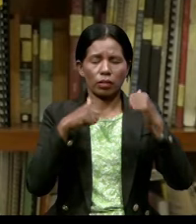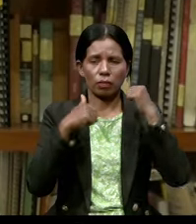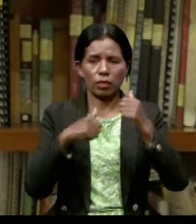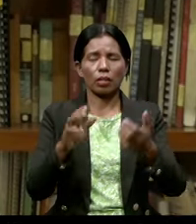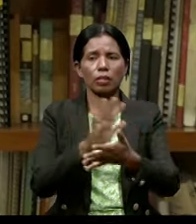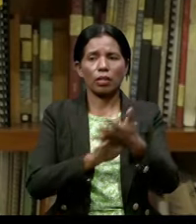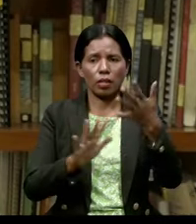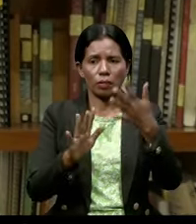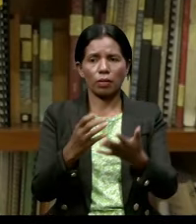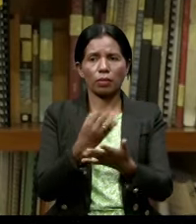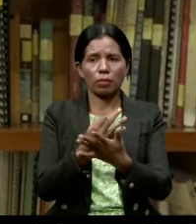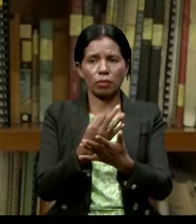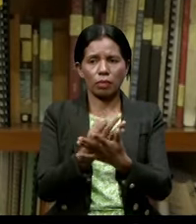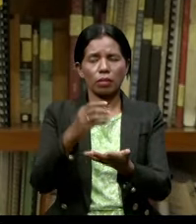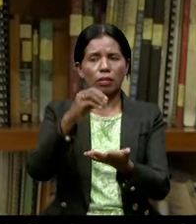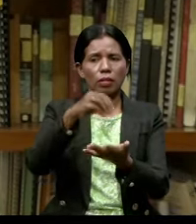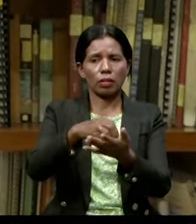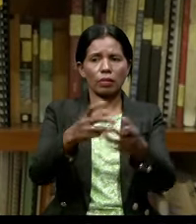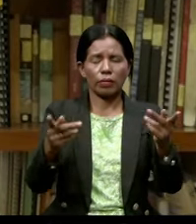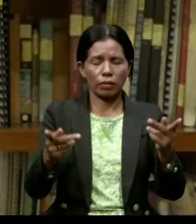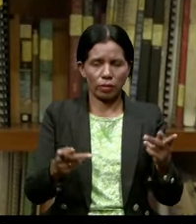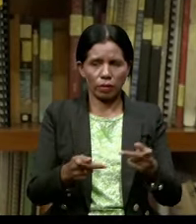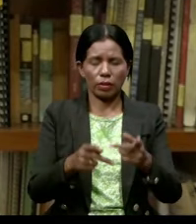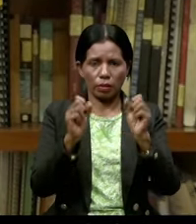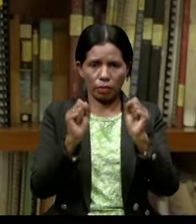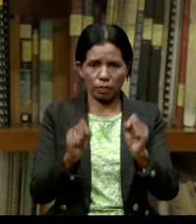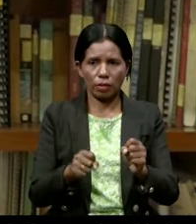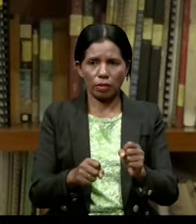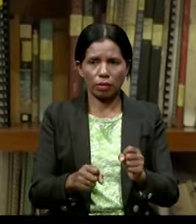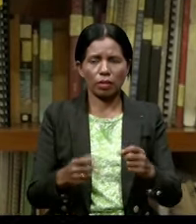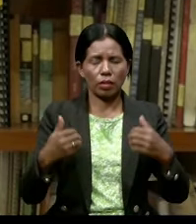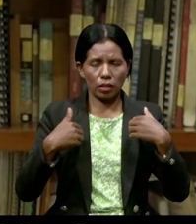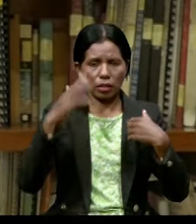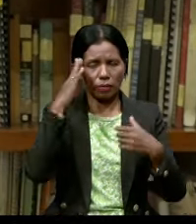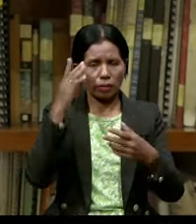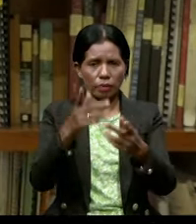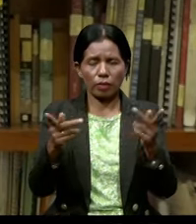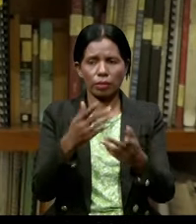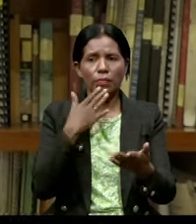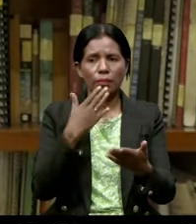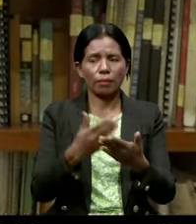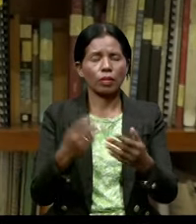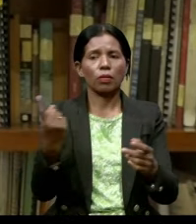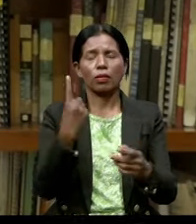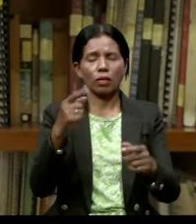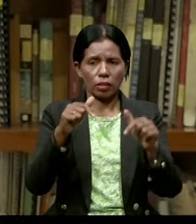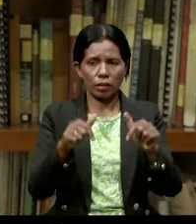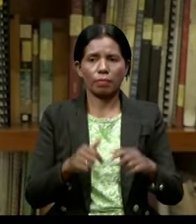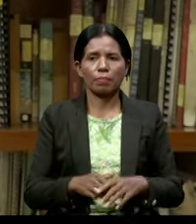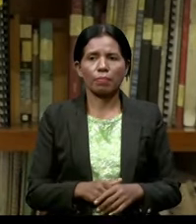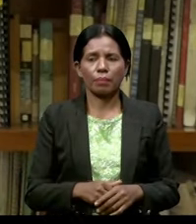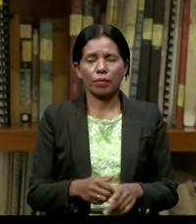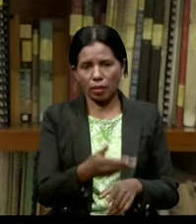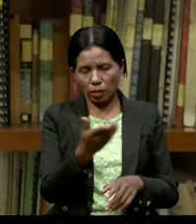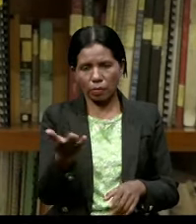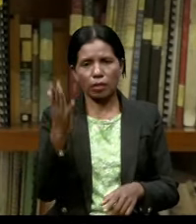tu osan ser neve centro produção ainda né, suficiente a tu, e condições, se lá os ainda nele, ba, talvez